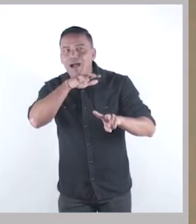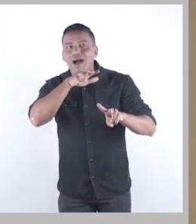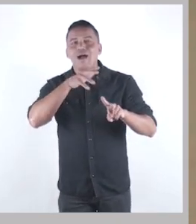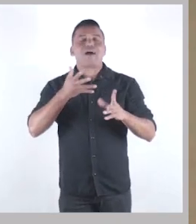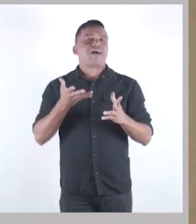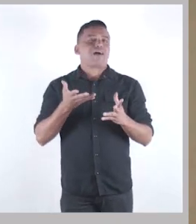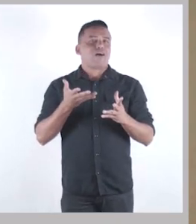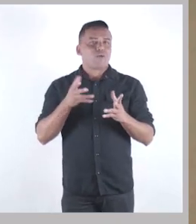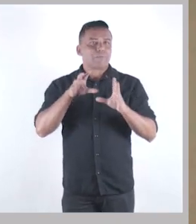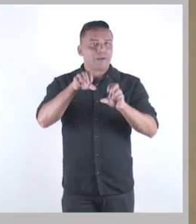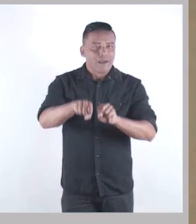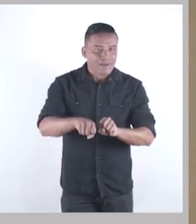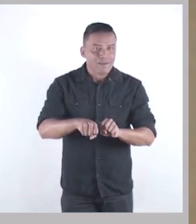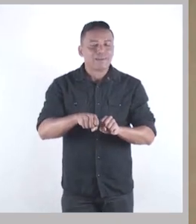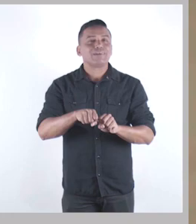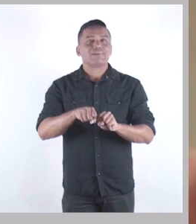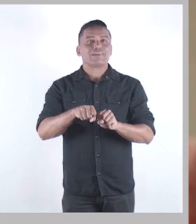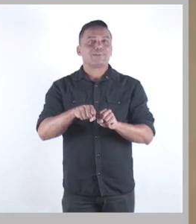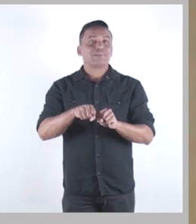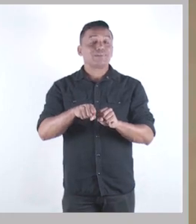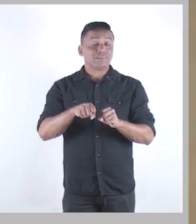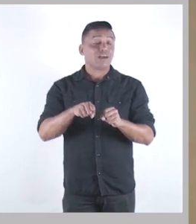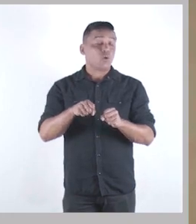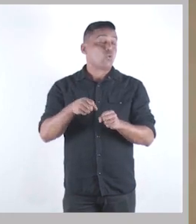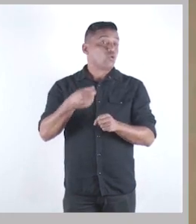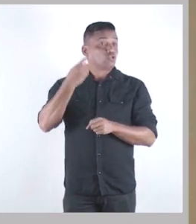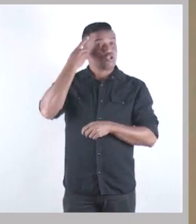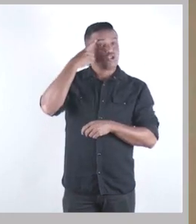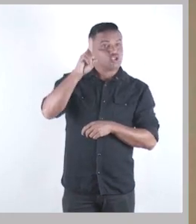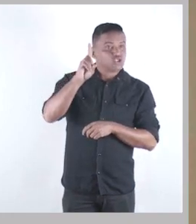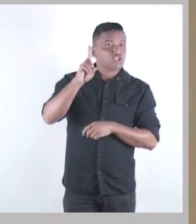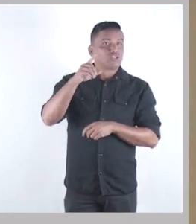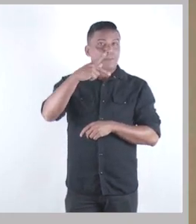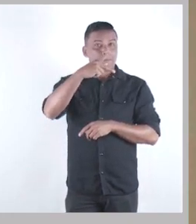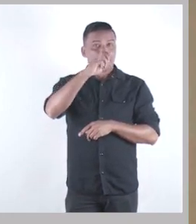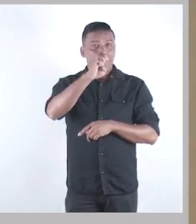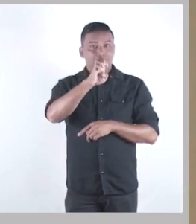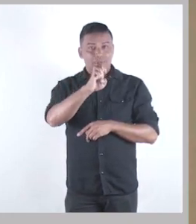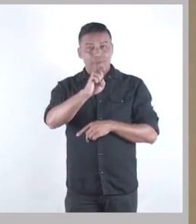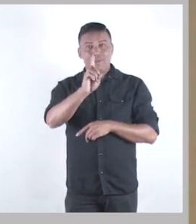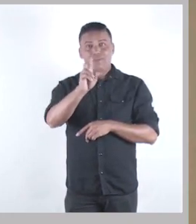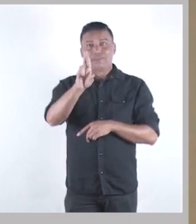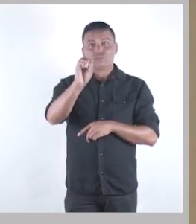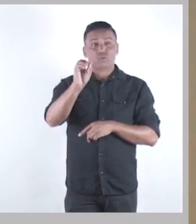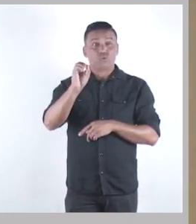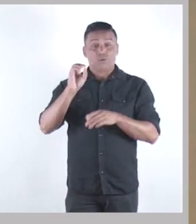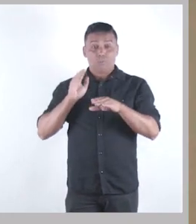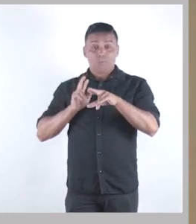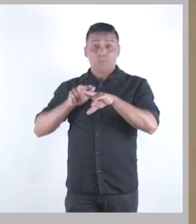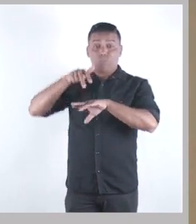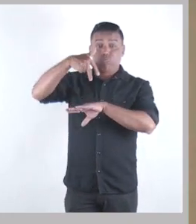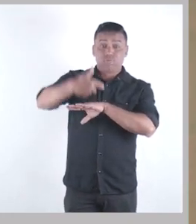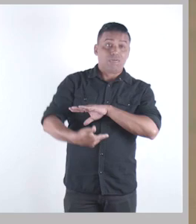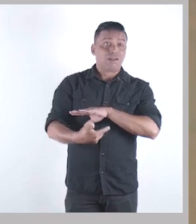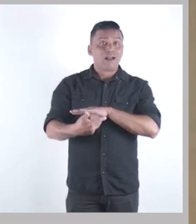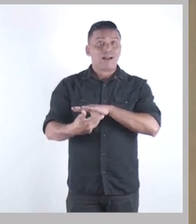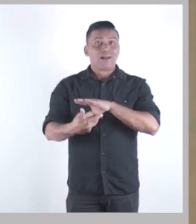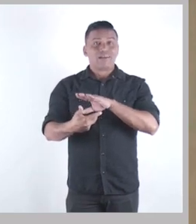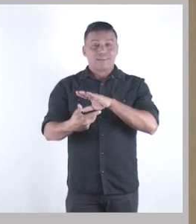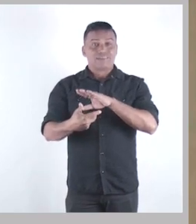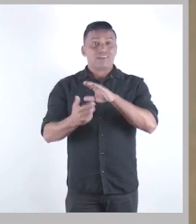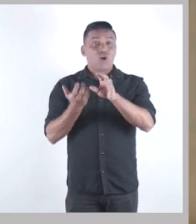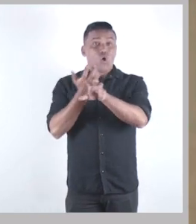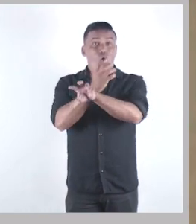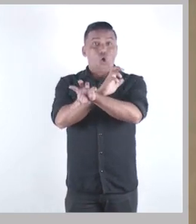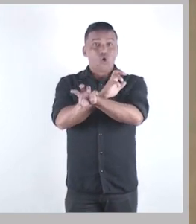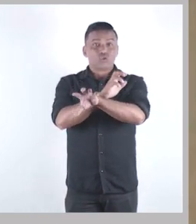rastejantes, e uma dessas vezes o Pedro mete a perna num buraco e parte o fémur, e é todo ali